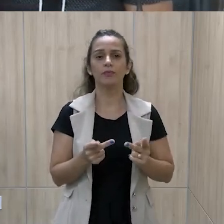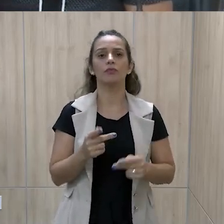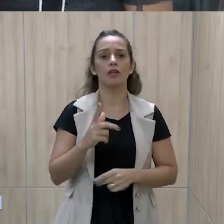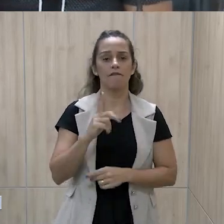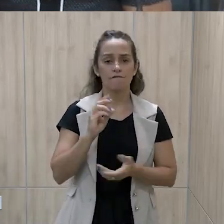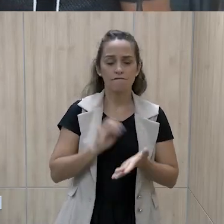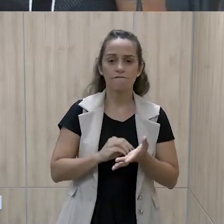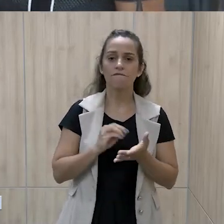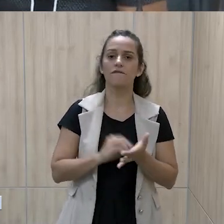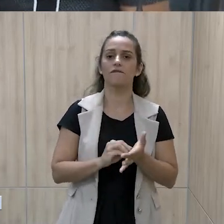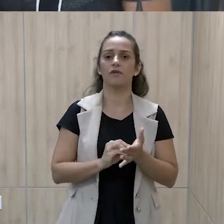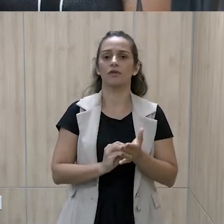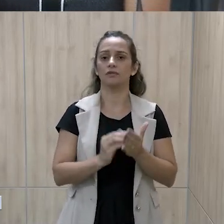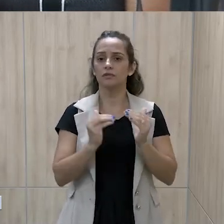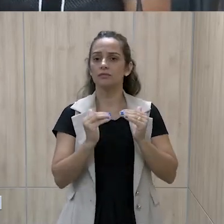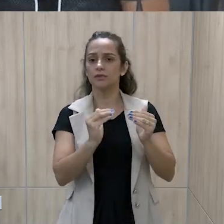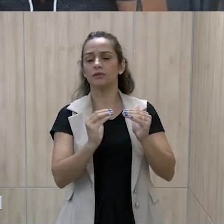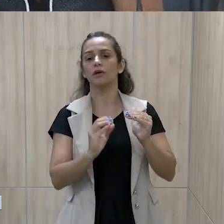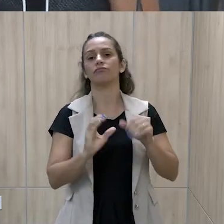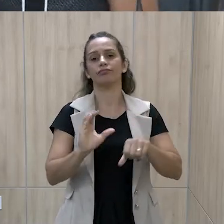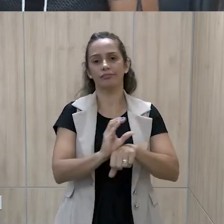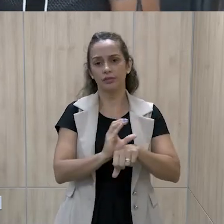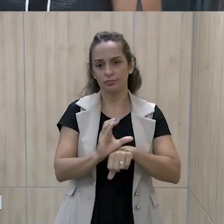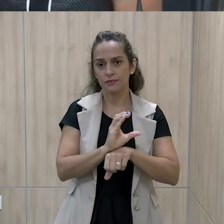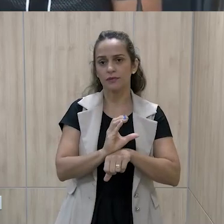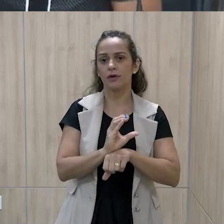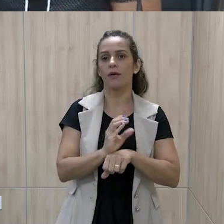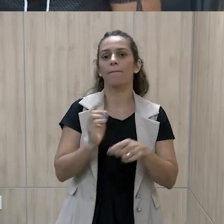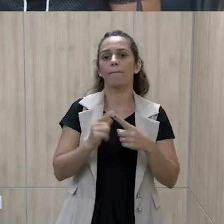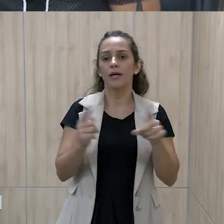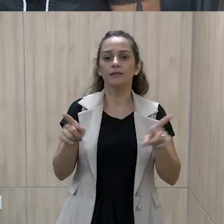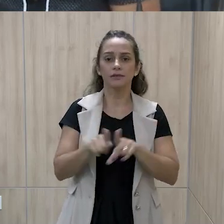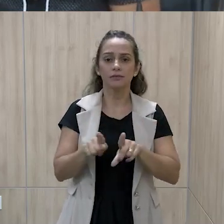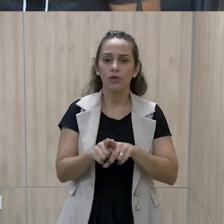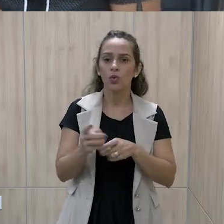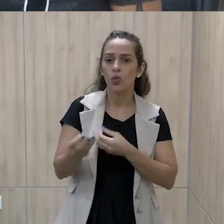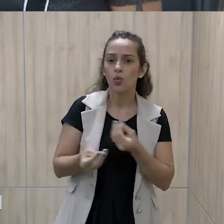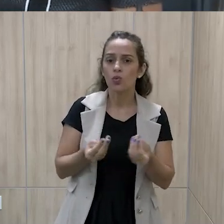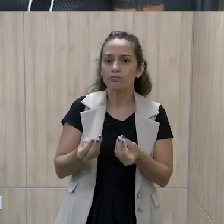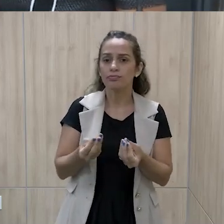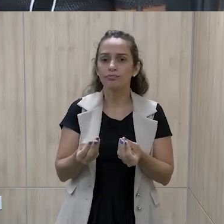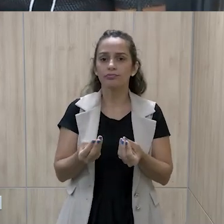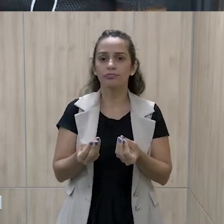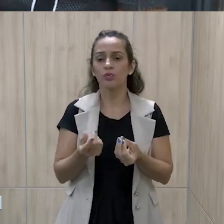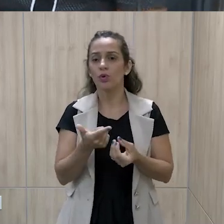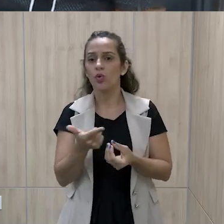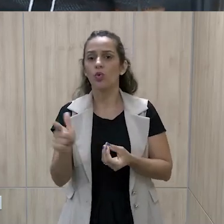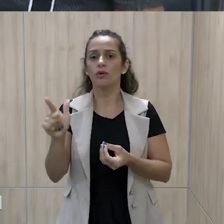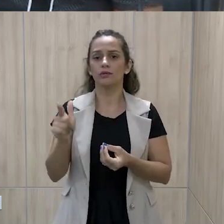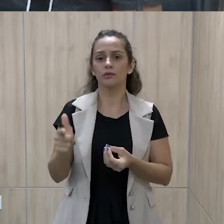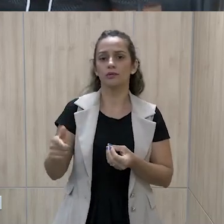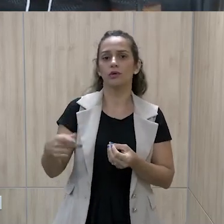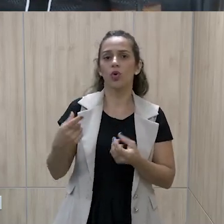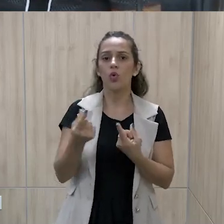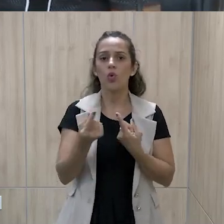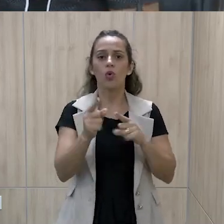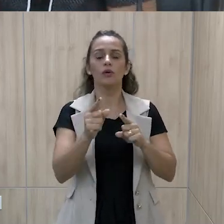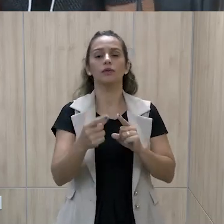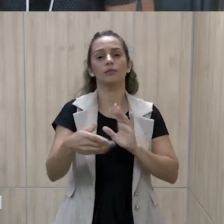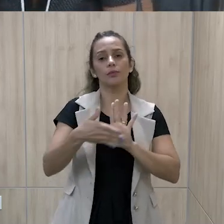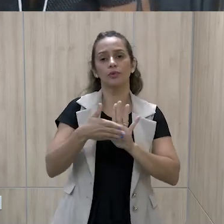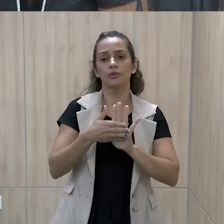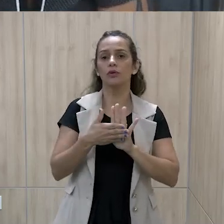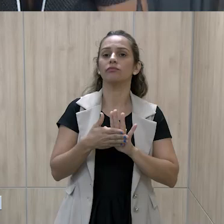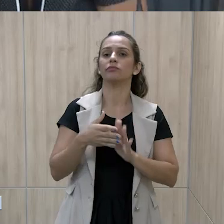ele padece bem constitucionalidade formal orgânica em razão da matéria mas também no tocante inconstitucionalidade formal subjetiva conta